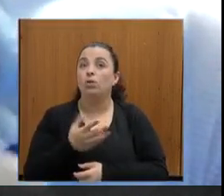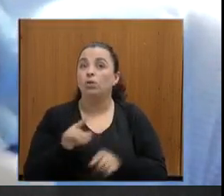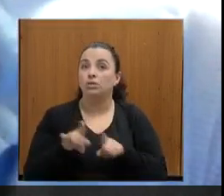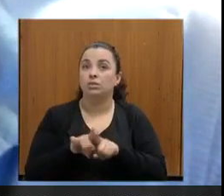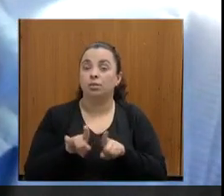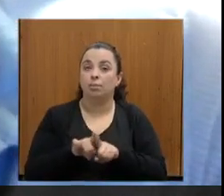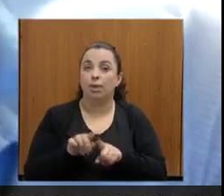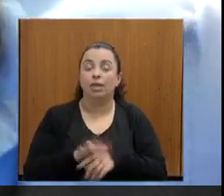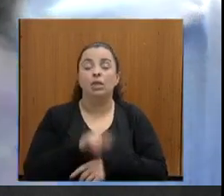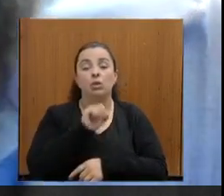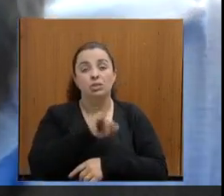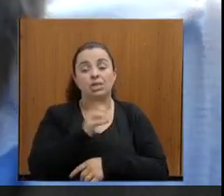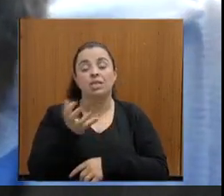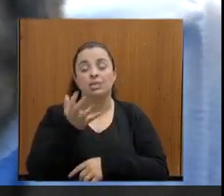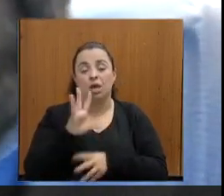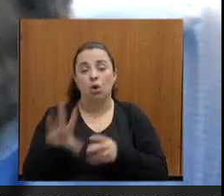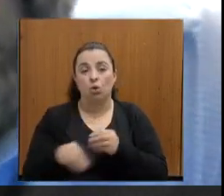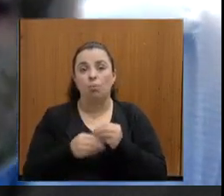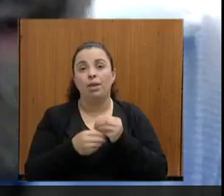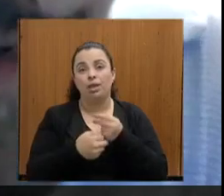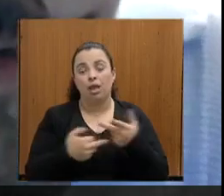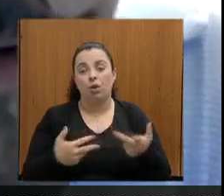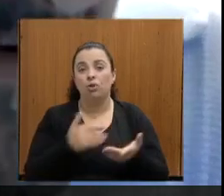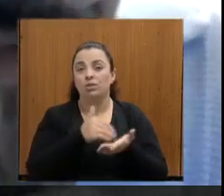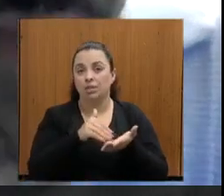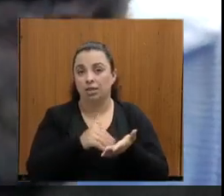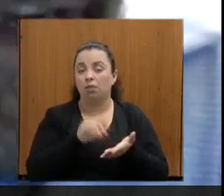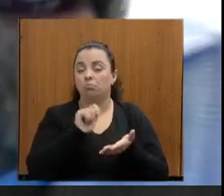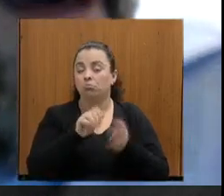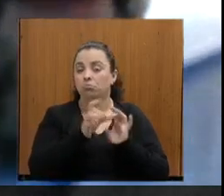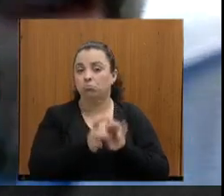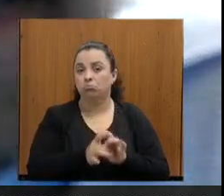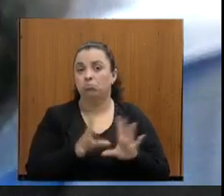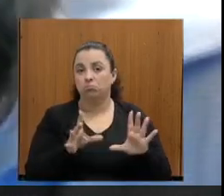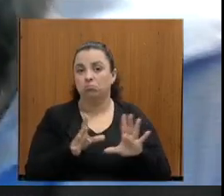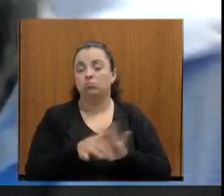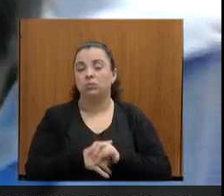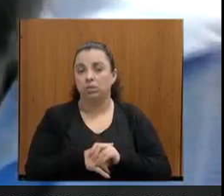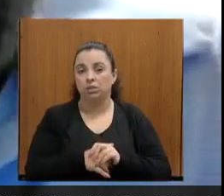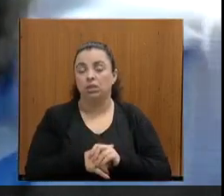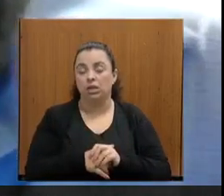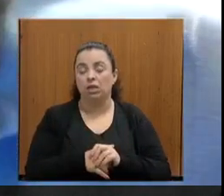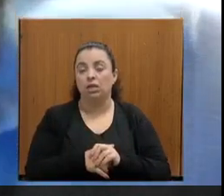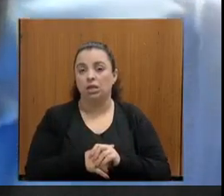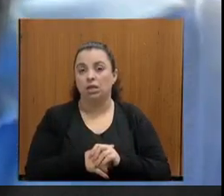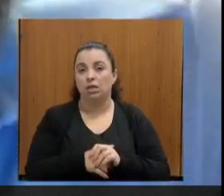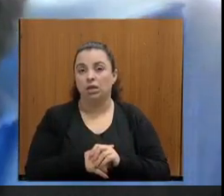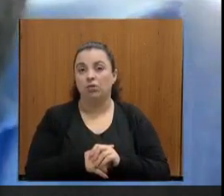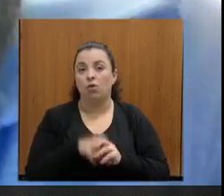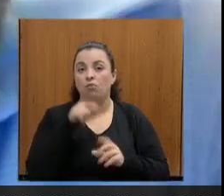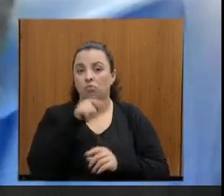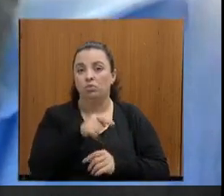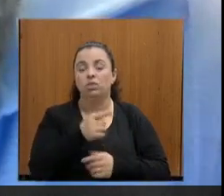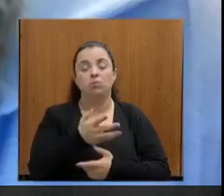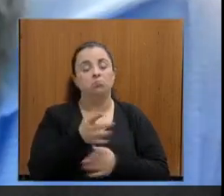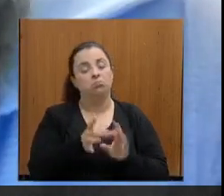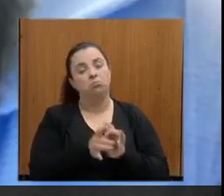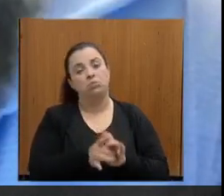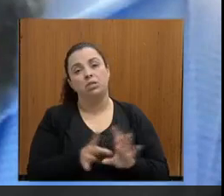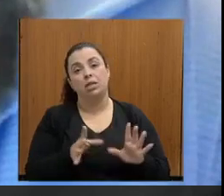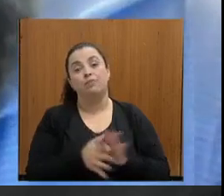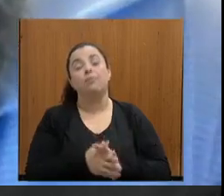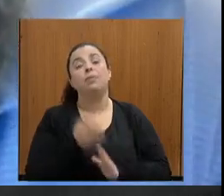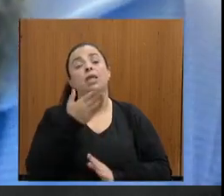quero que ele se ele quiser completar algo secretário dessa hoje aí já falada para minha pessoa é vossa excelência' e fica à vontade